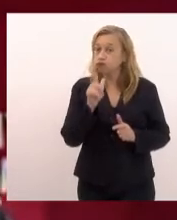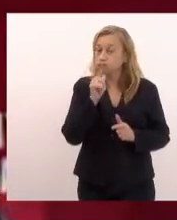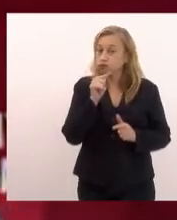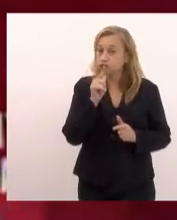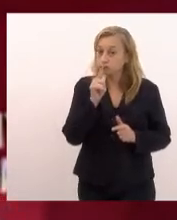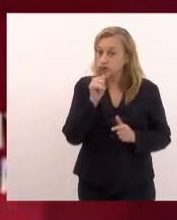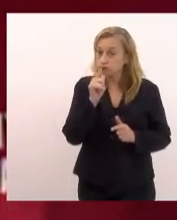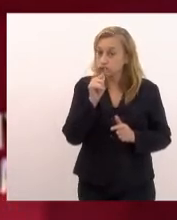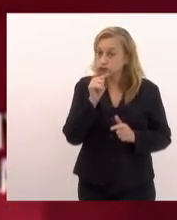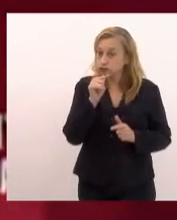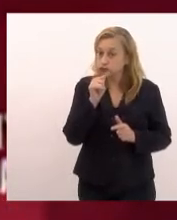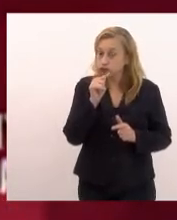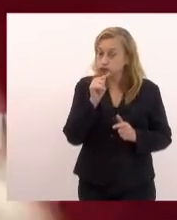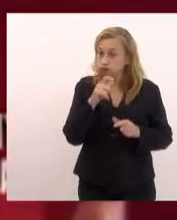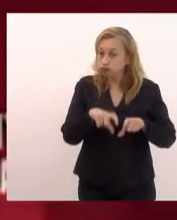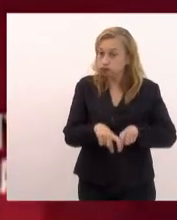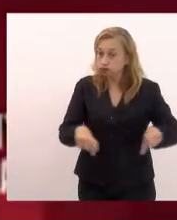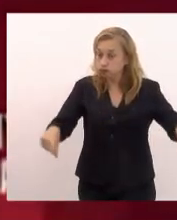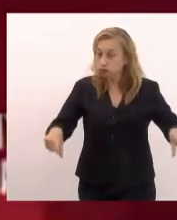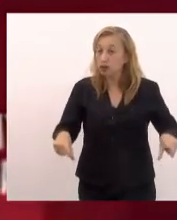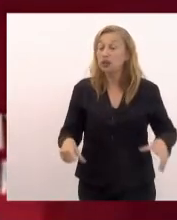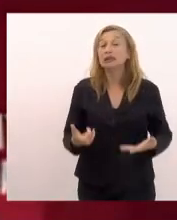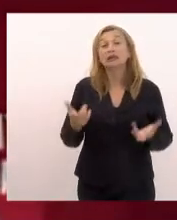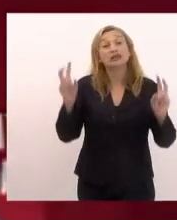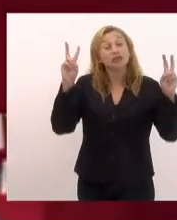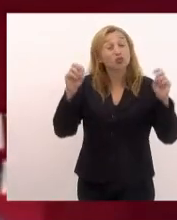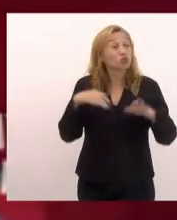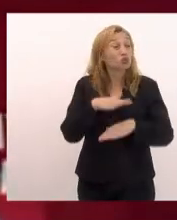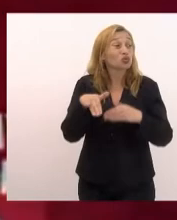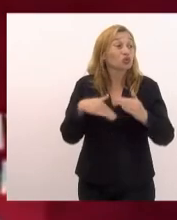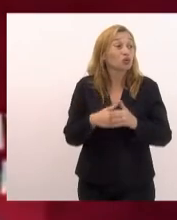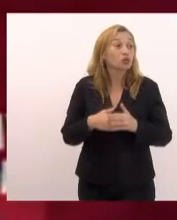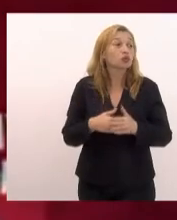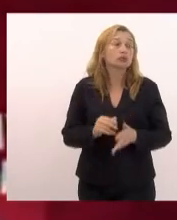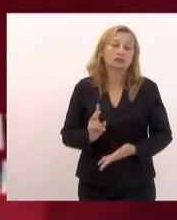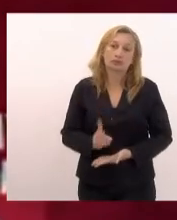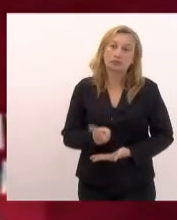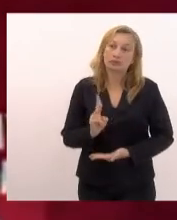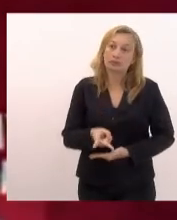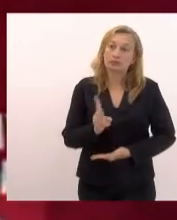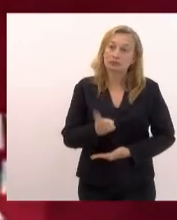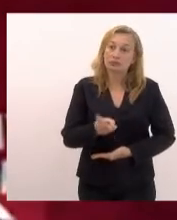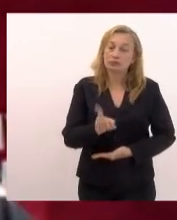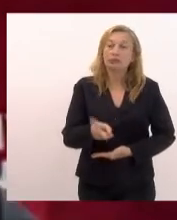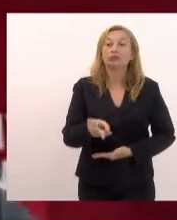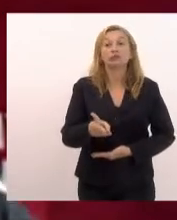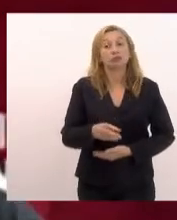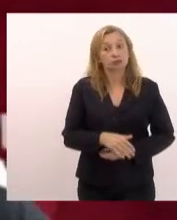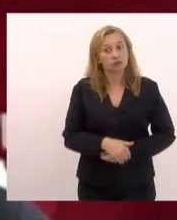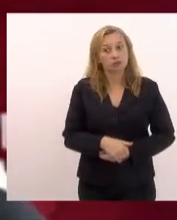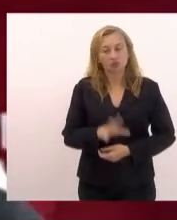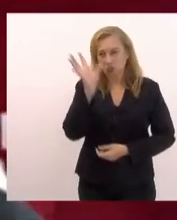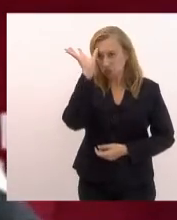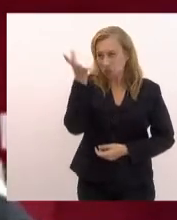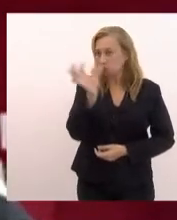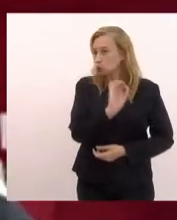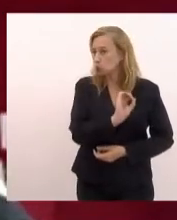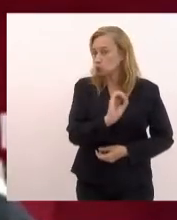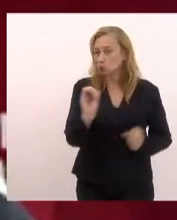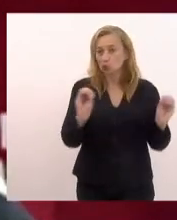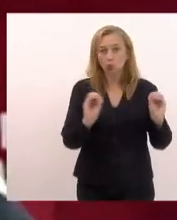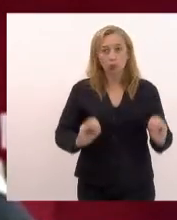básico, né? E esses casos todos ainda continuam sem solução.